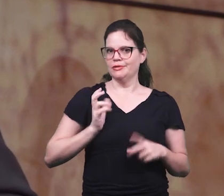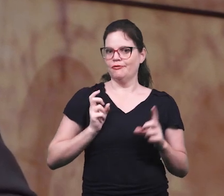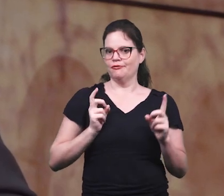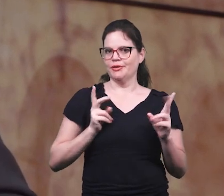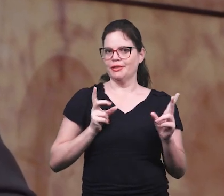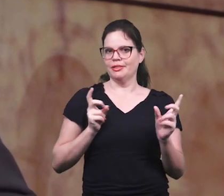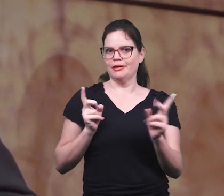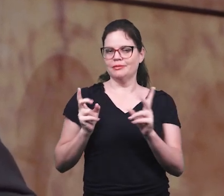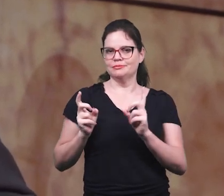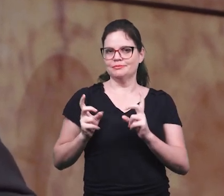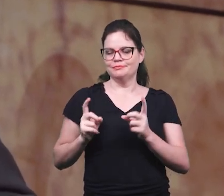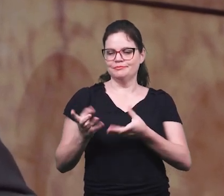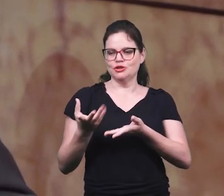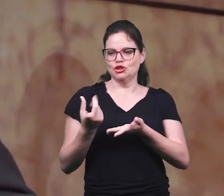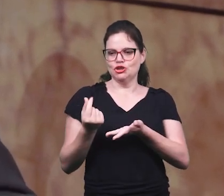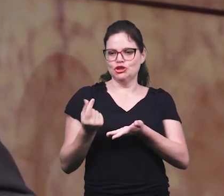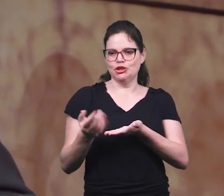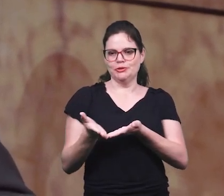isso